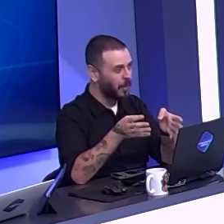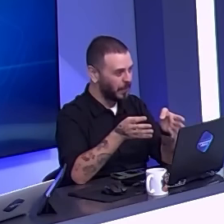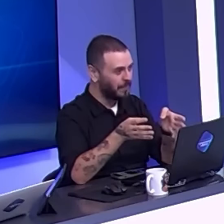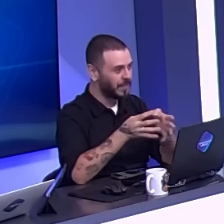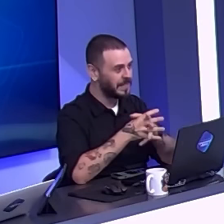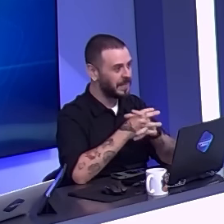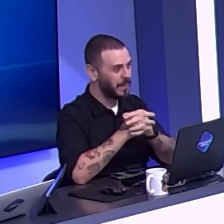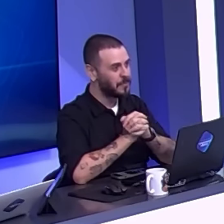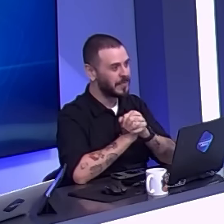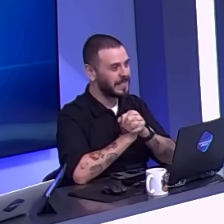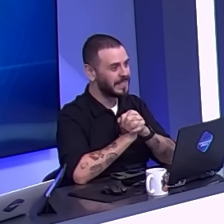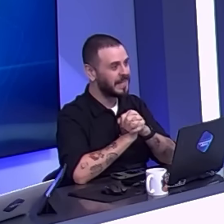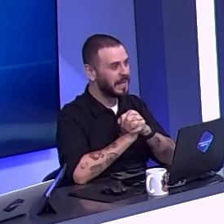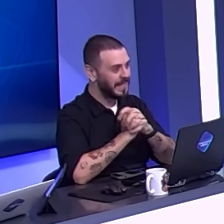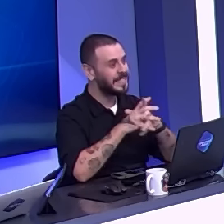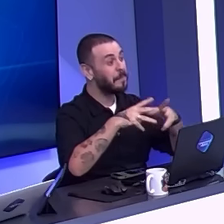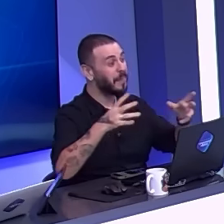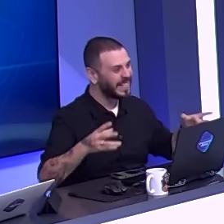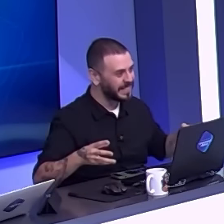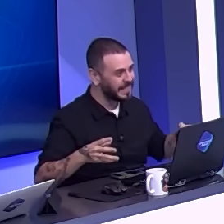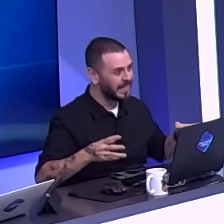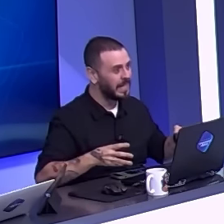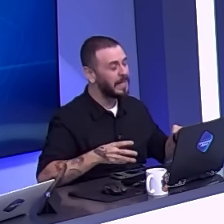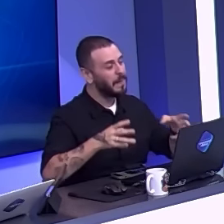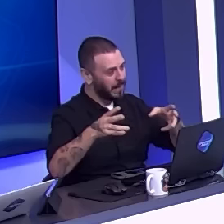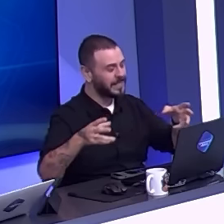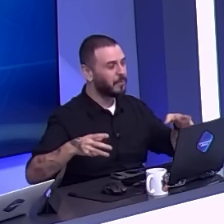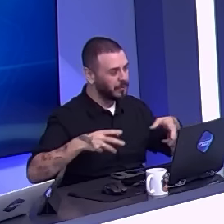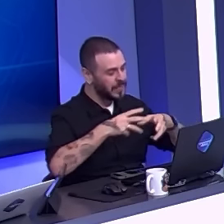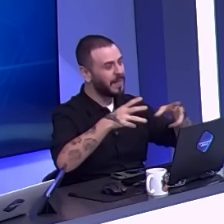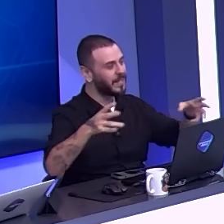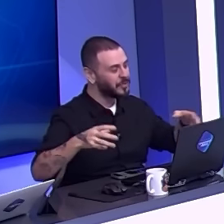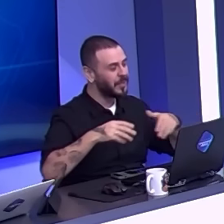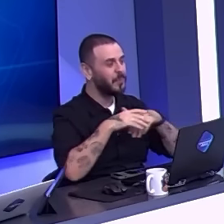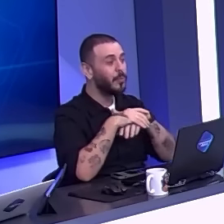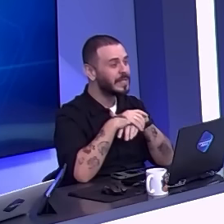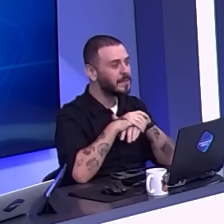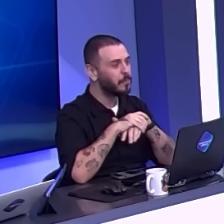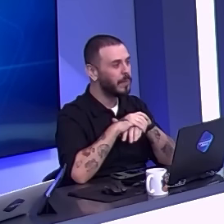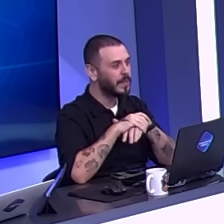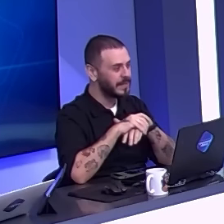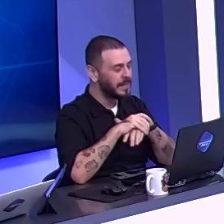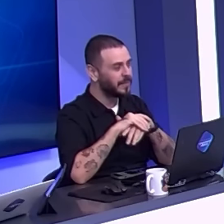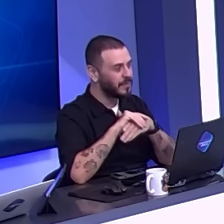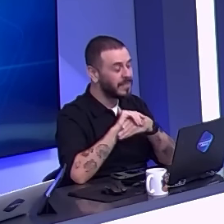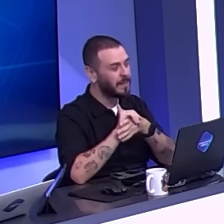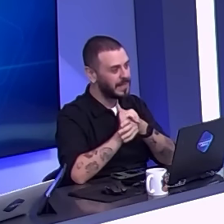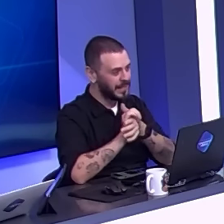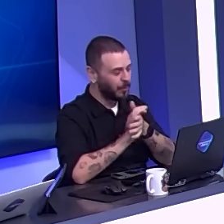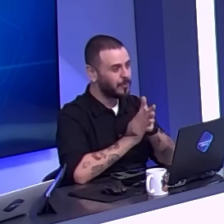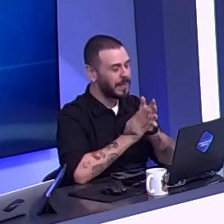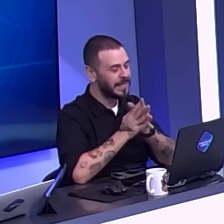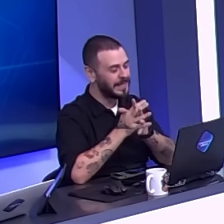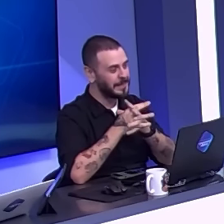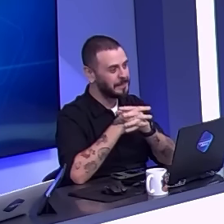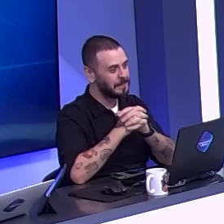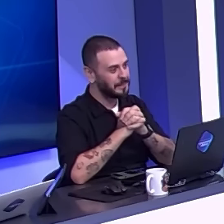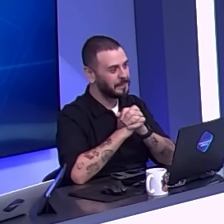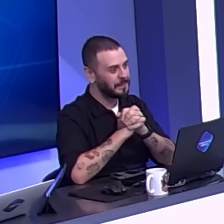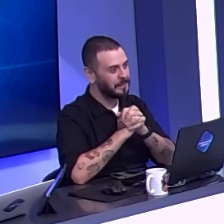apoiam ele financeiramente nas nas empresas dele mas enquanto isso ele vai criticando outras repúblicas tentando desestabilizar outros